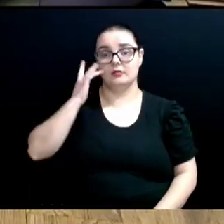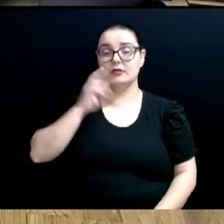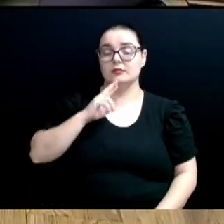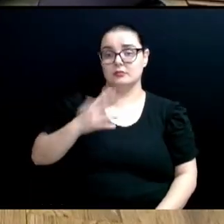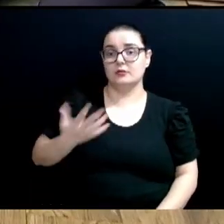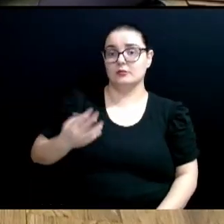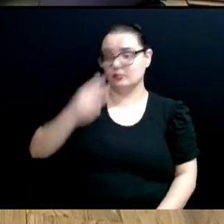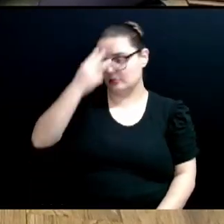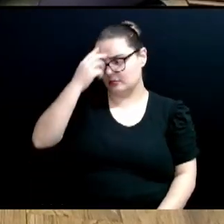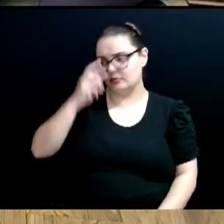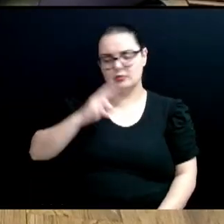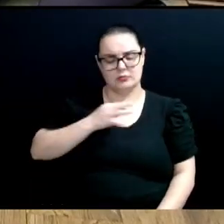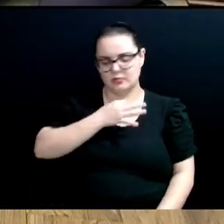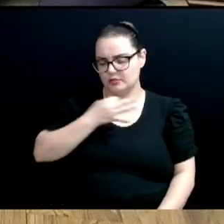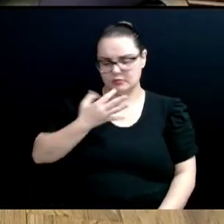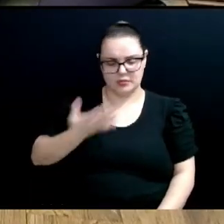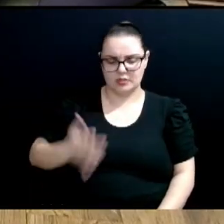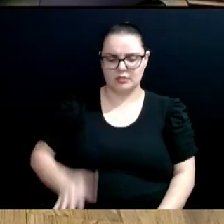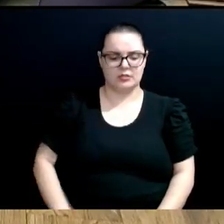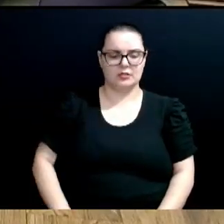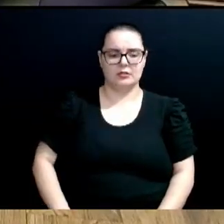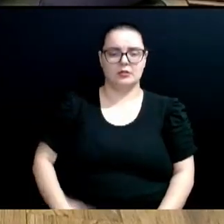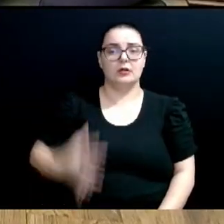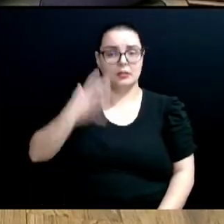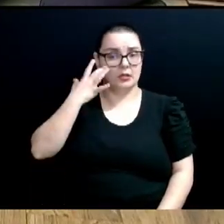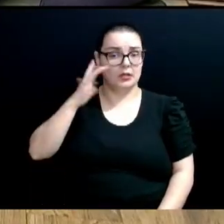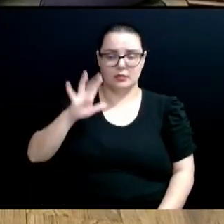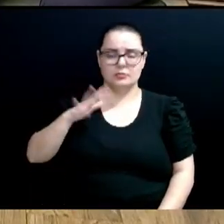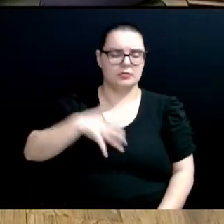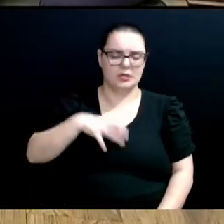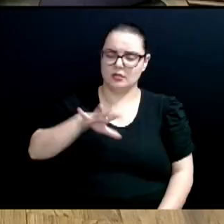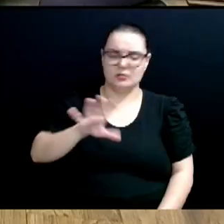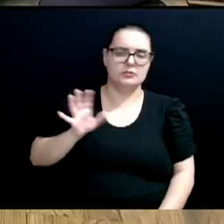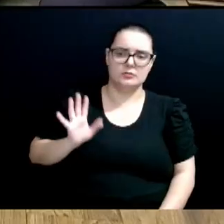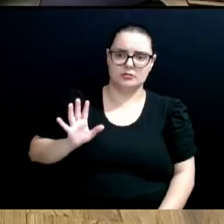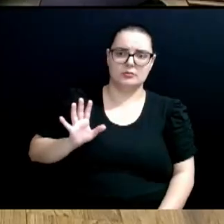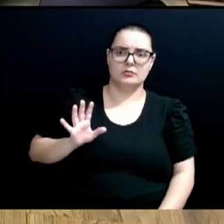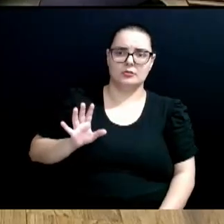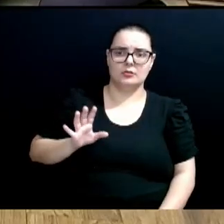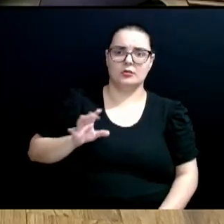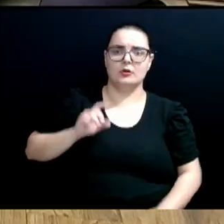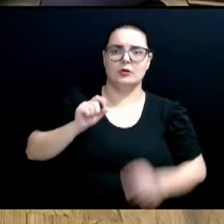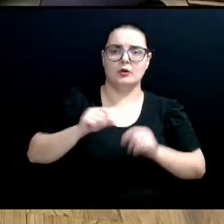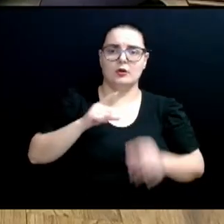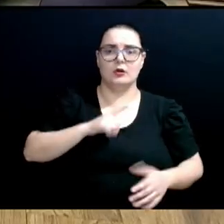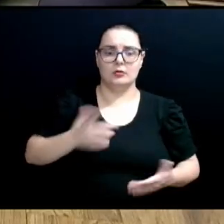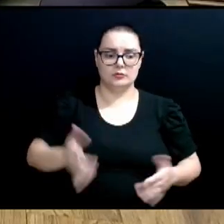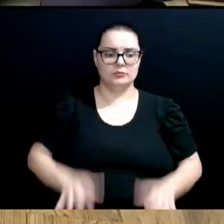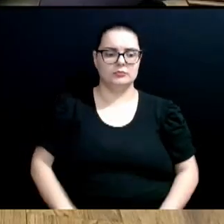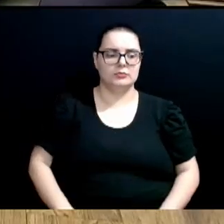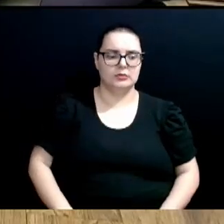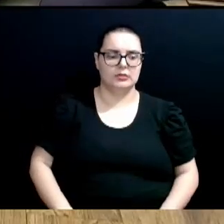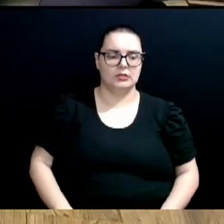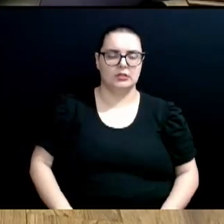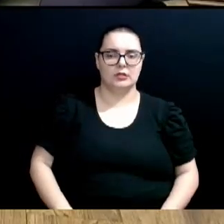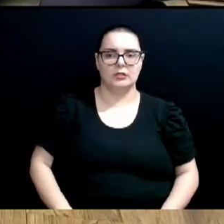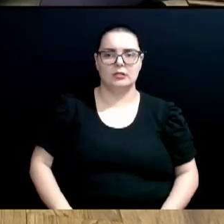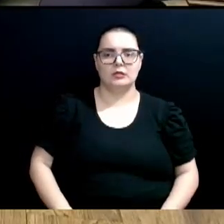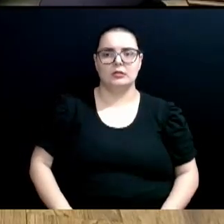foi perfeita. Eu acho que é isso. Hoje o que se tem é essa